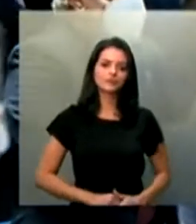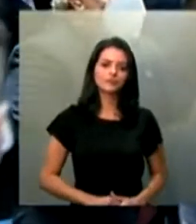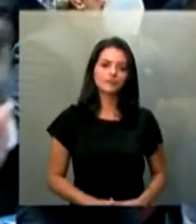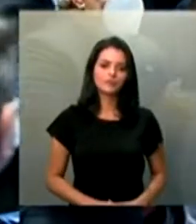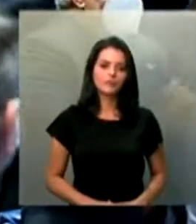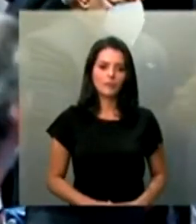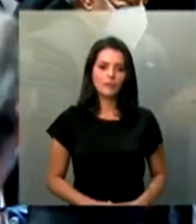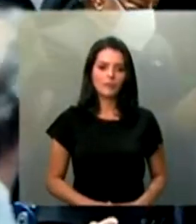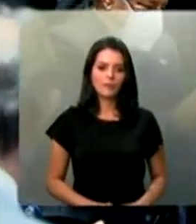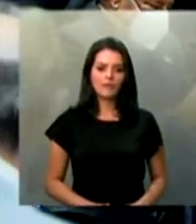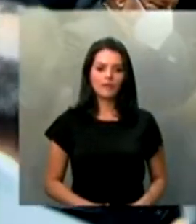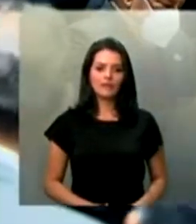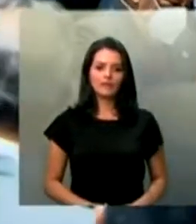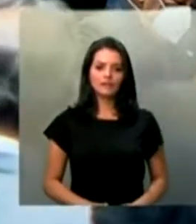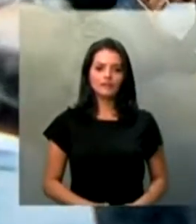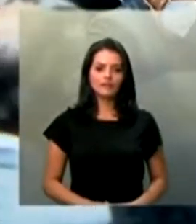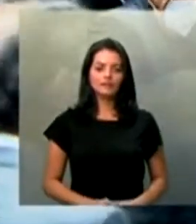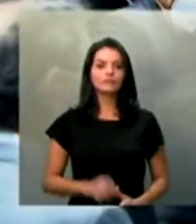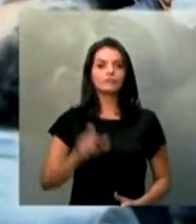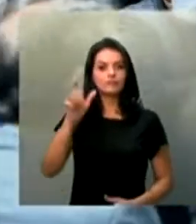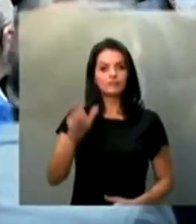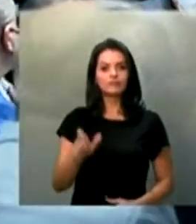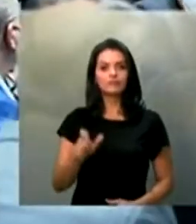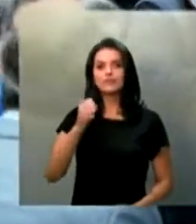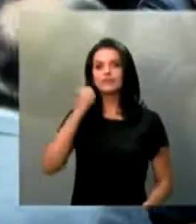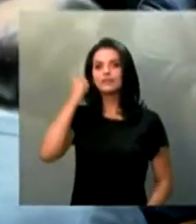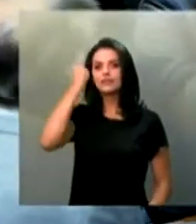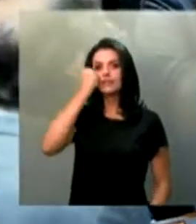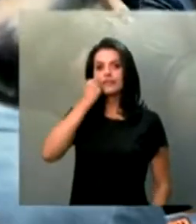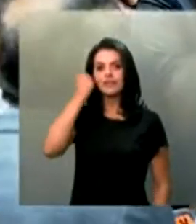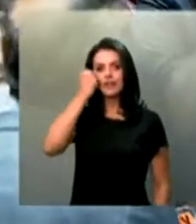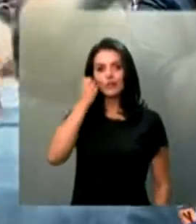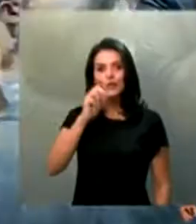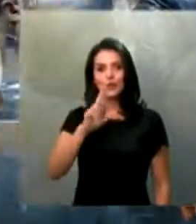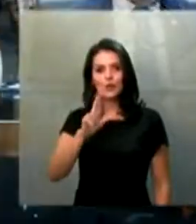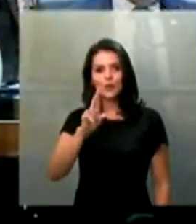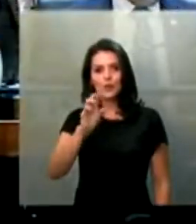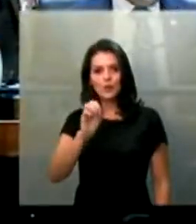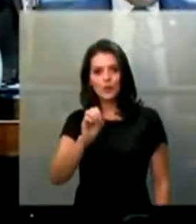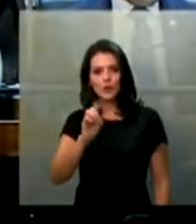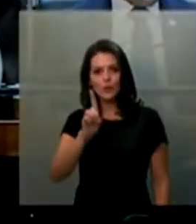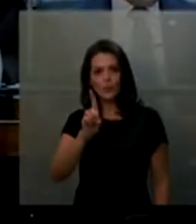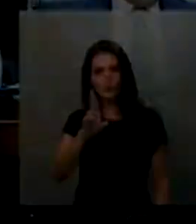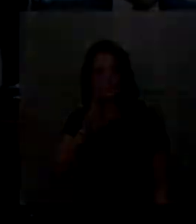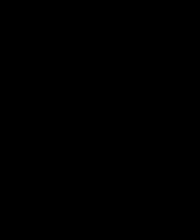Senador Rodrigo Pacheco,